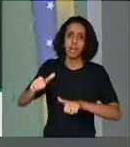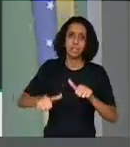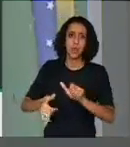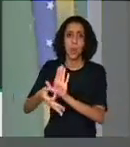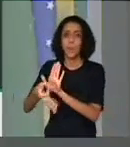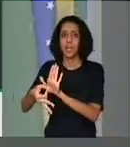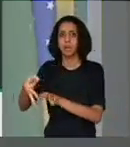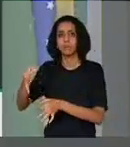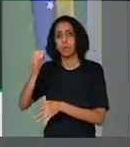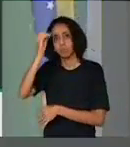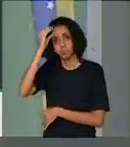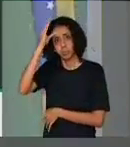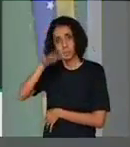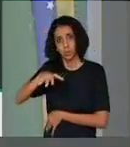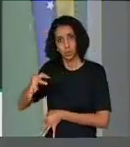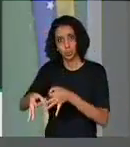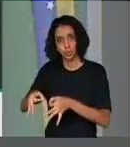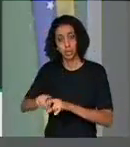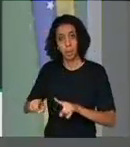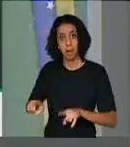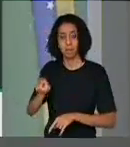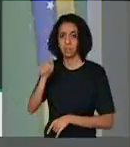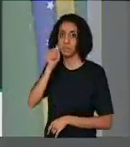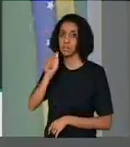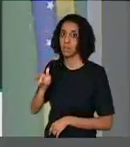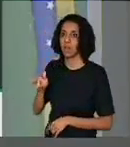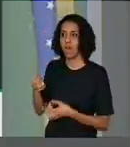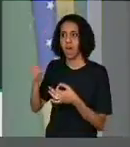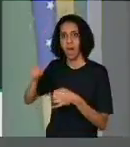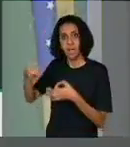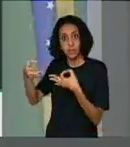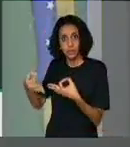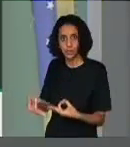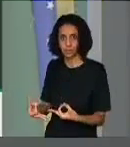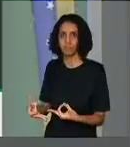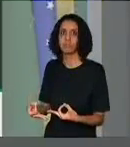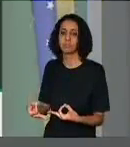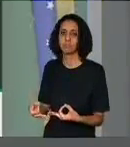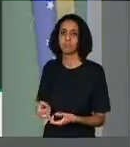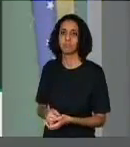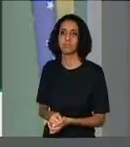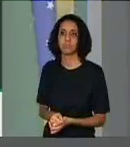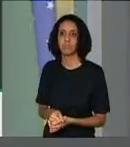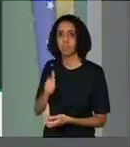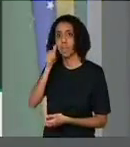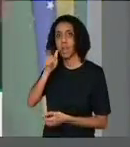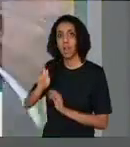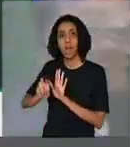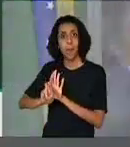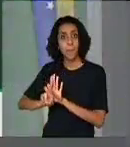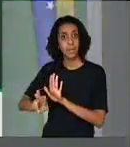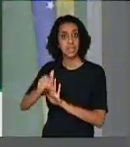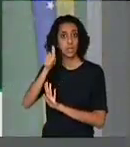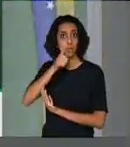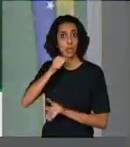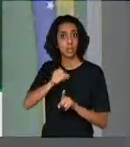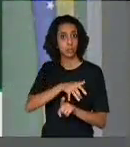jurídica. Mas ela é uma senhora sóbria, digna, eu acho que agradece muito o papel da mulher na sociedade